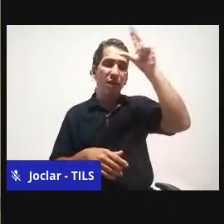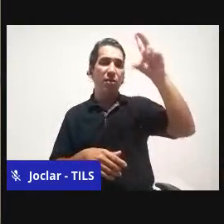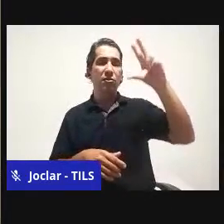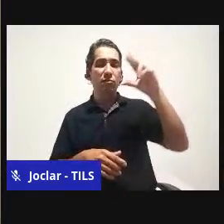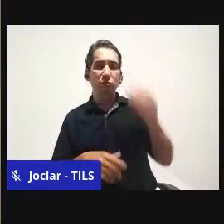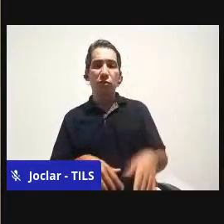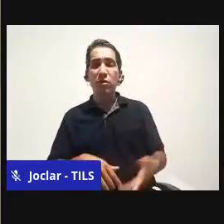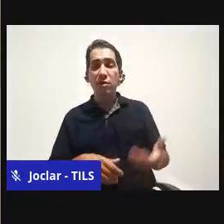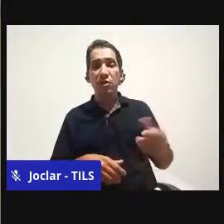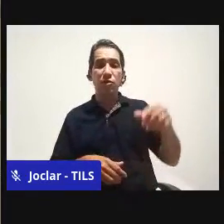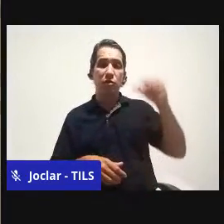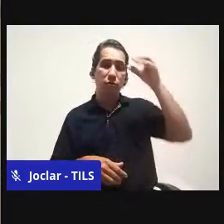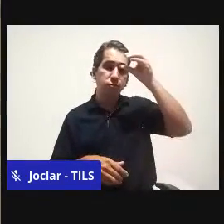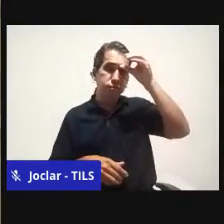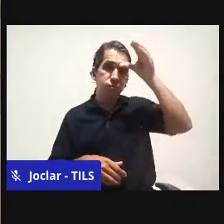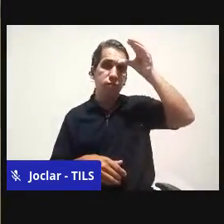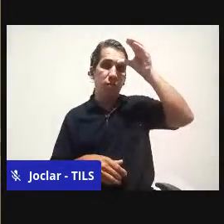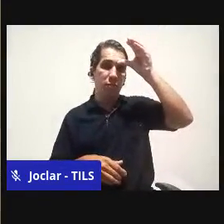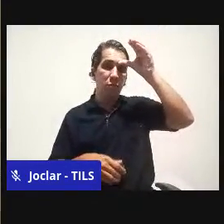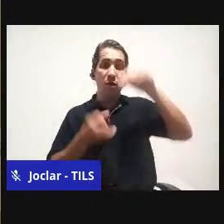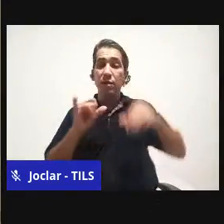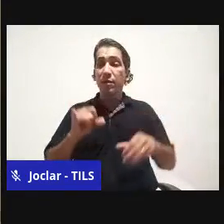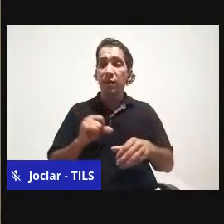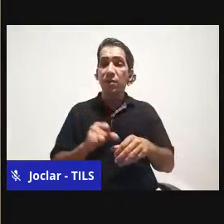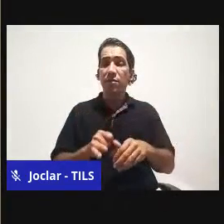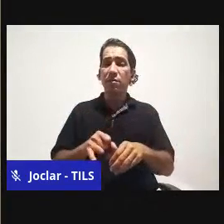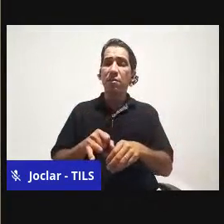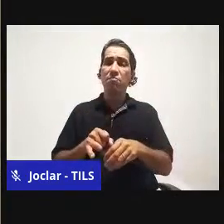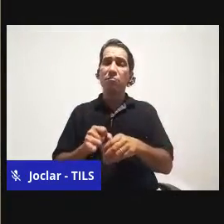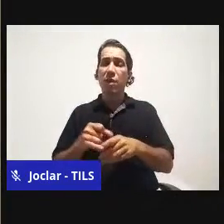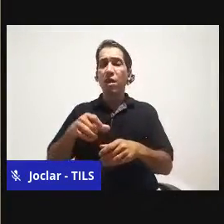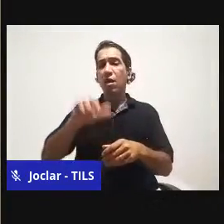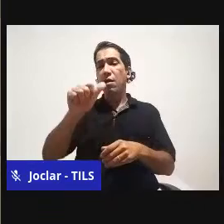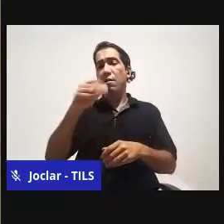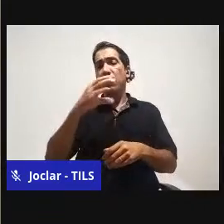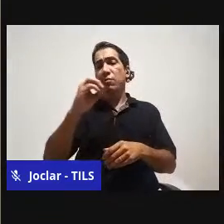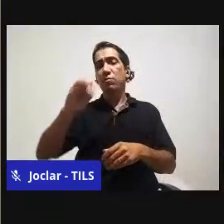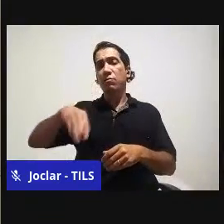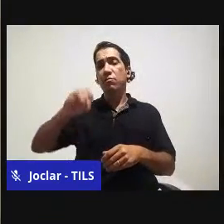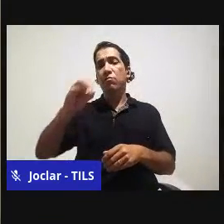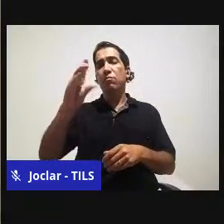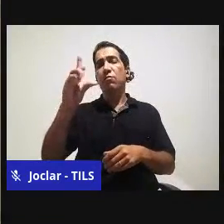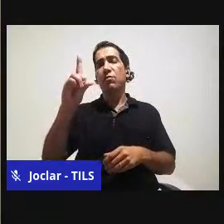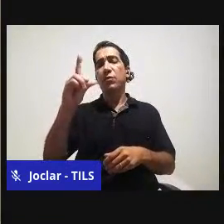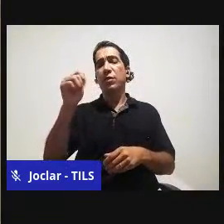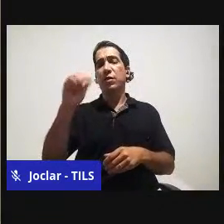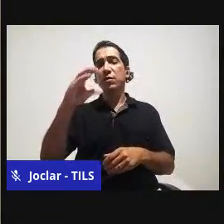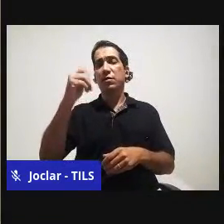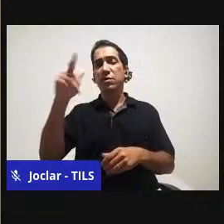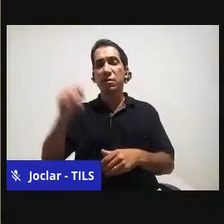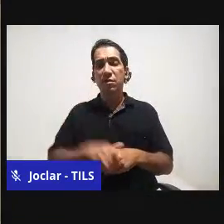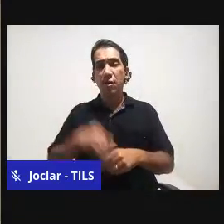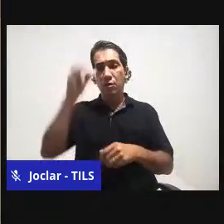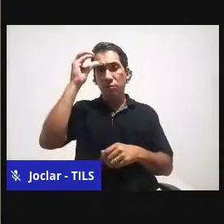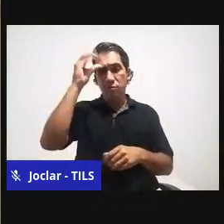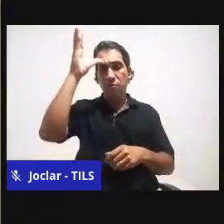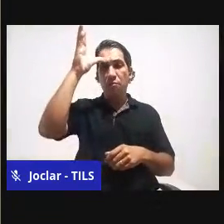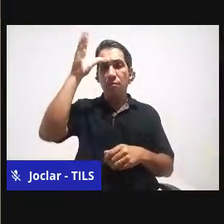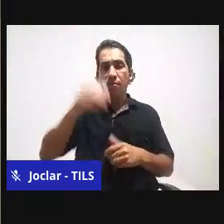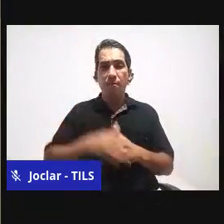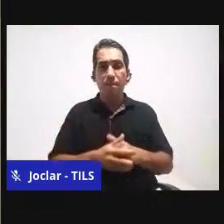artificial do século XX, que nada mais era do que burrice natural, era uma